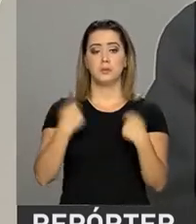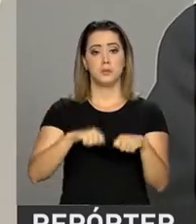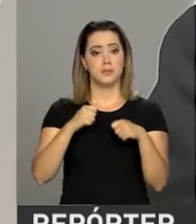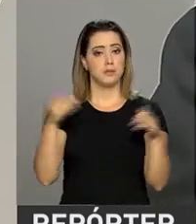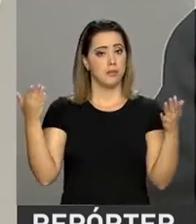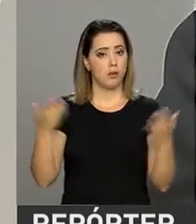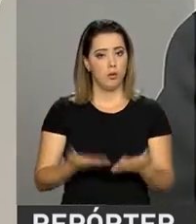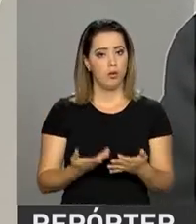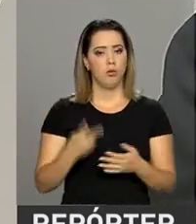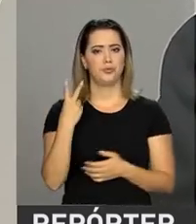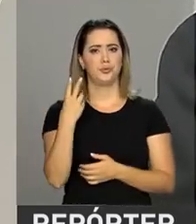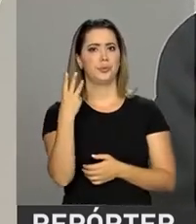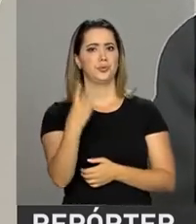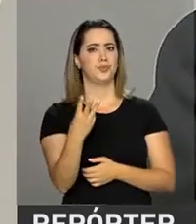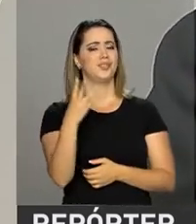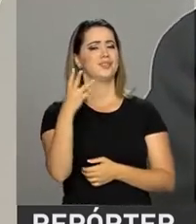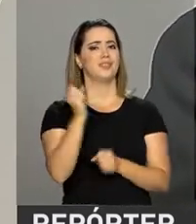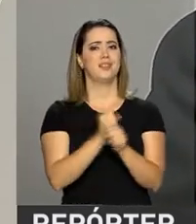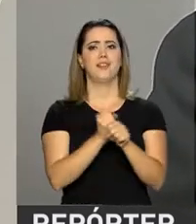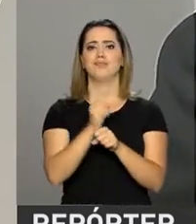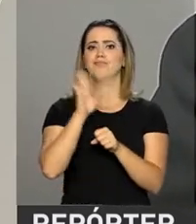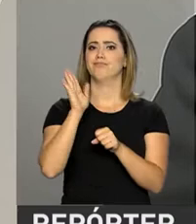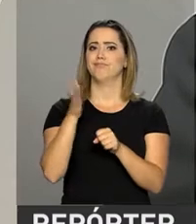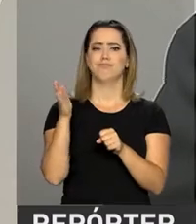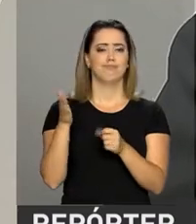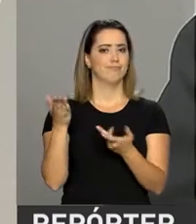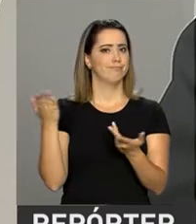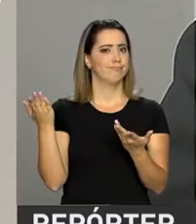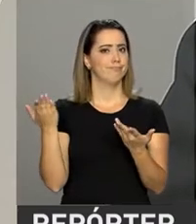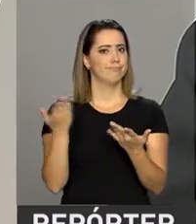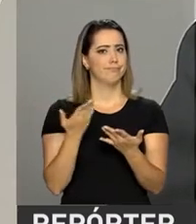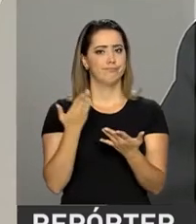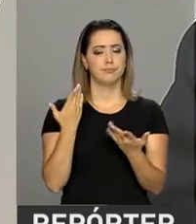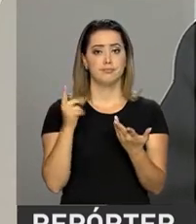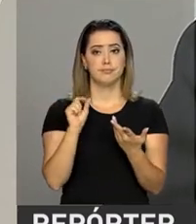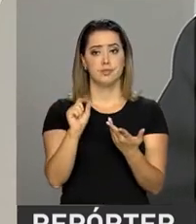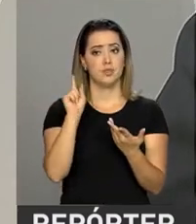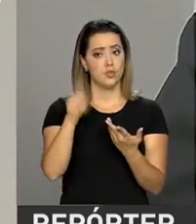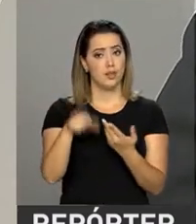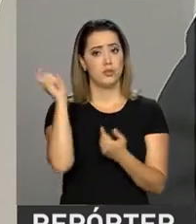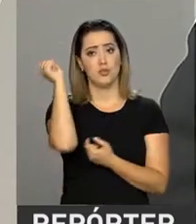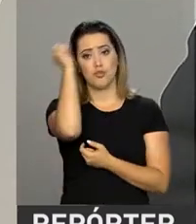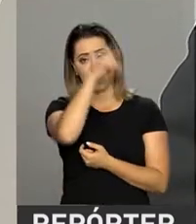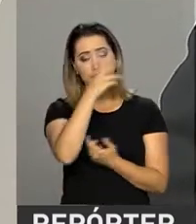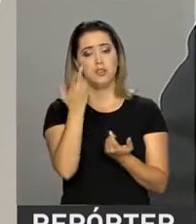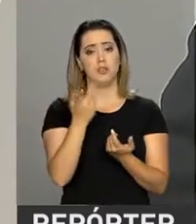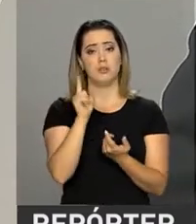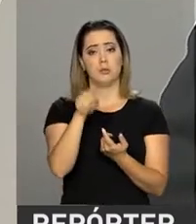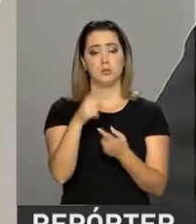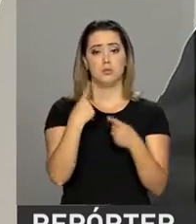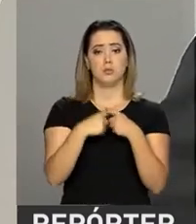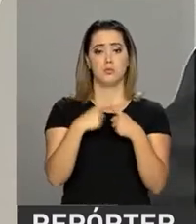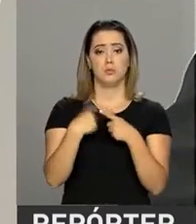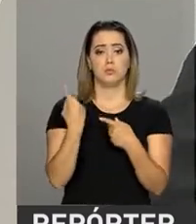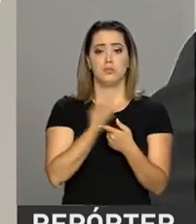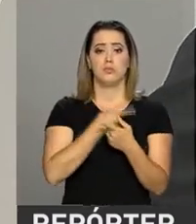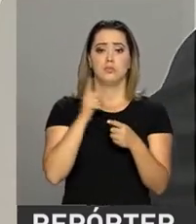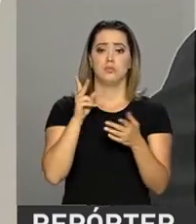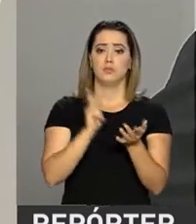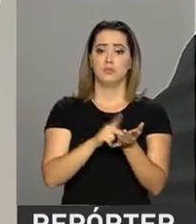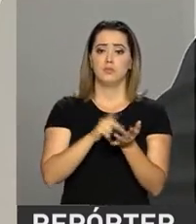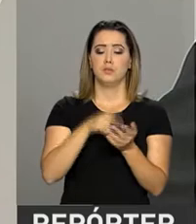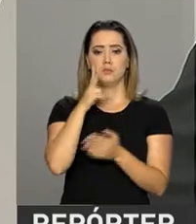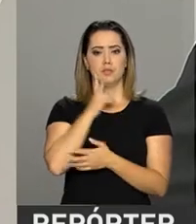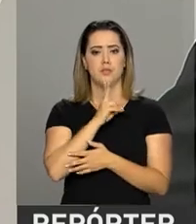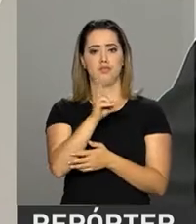daqui a dois três anos ela é e estável sobre senna passável inafastável será verdade se